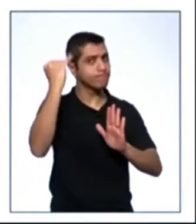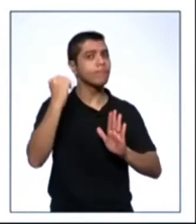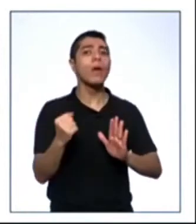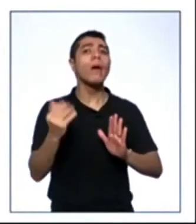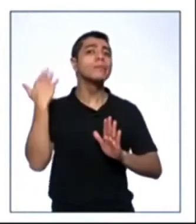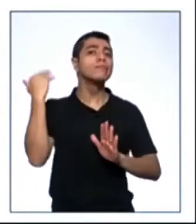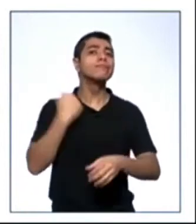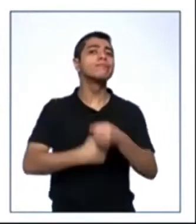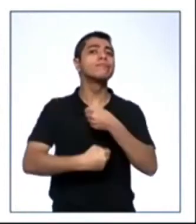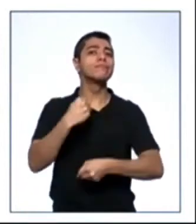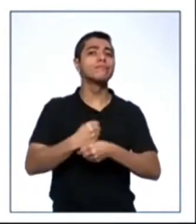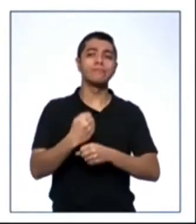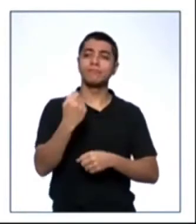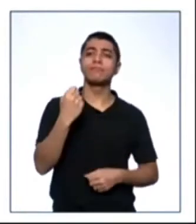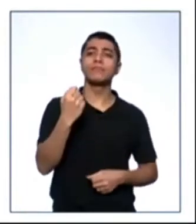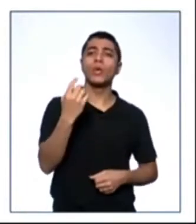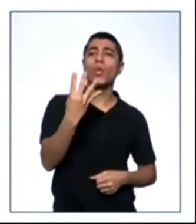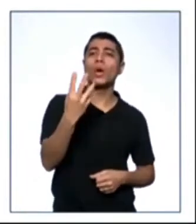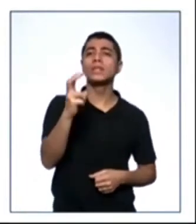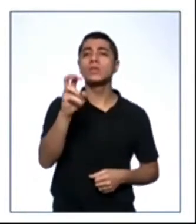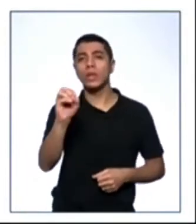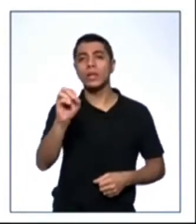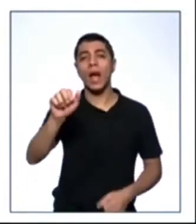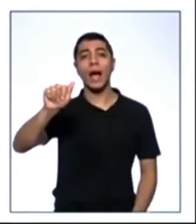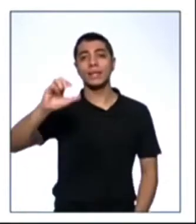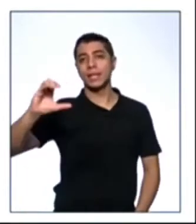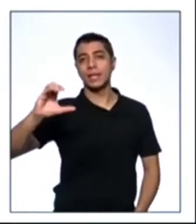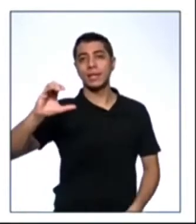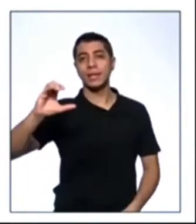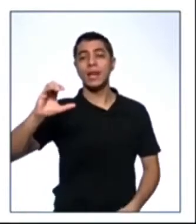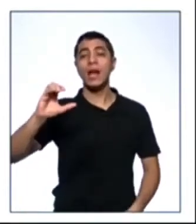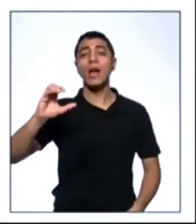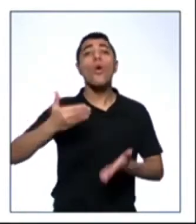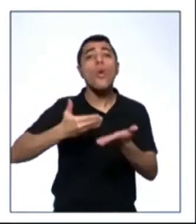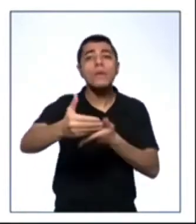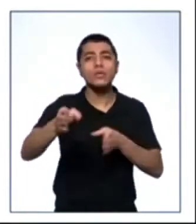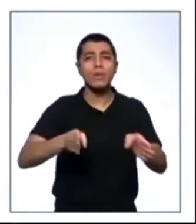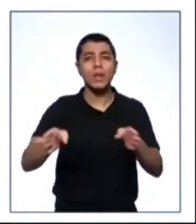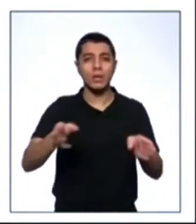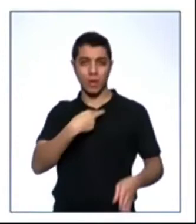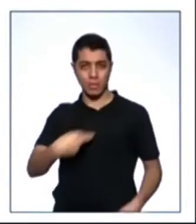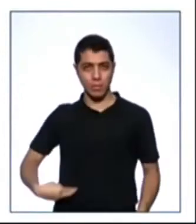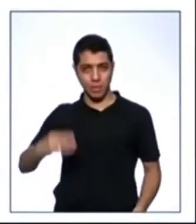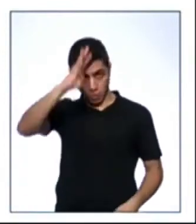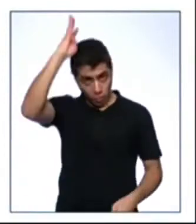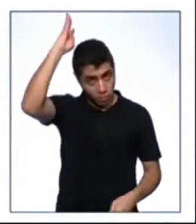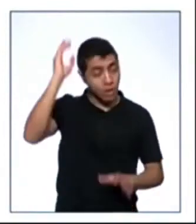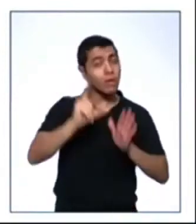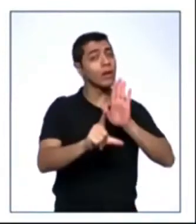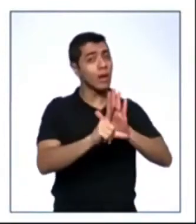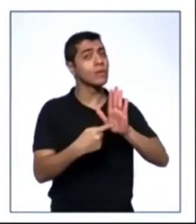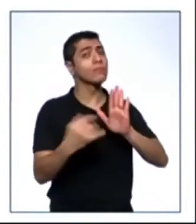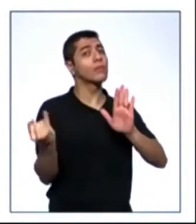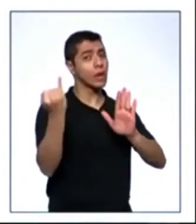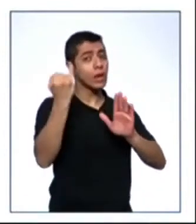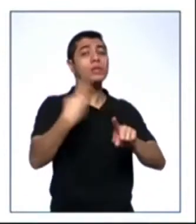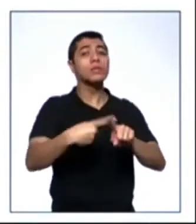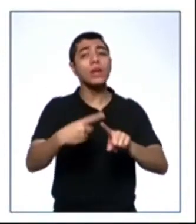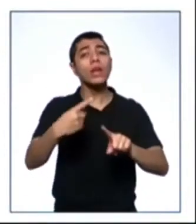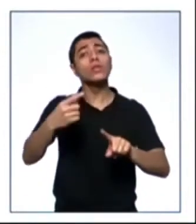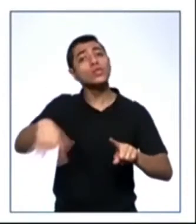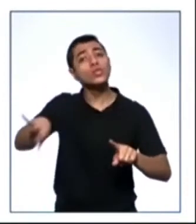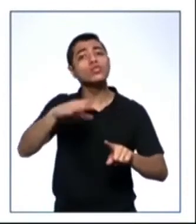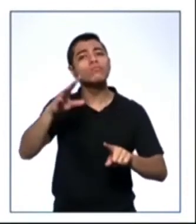de 450 a.C., começo da República Romana, foi importante, pois o conhecimento das regras do jogo, da